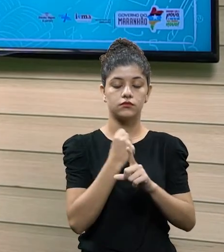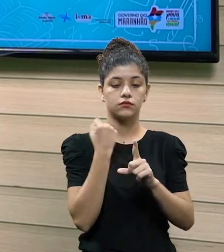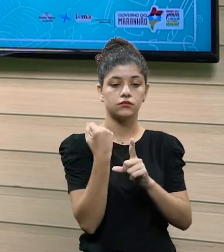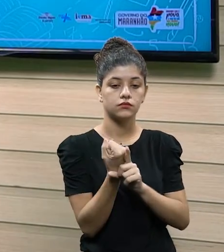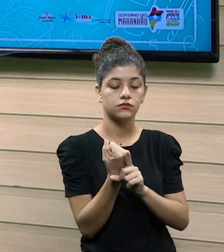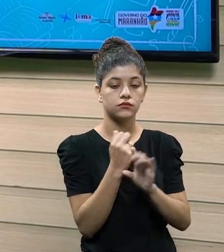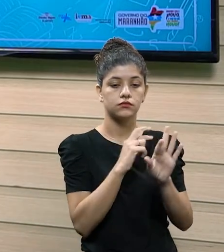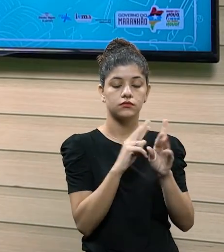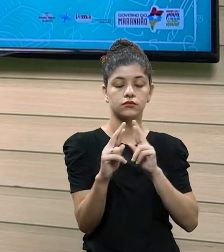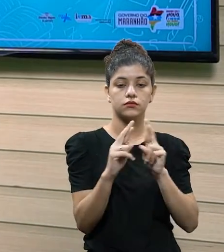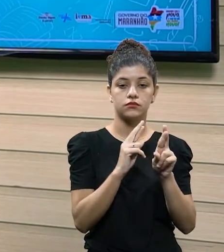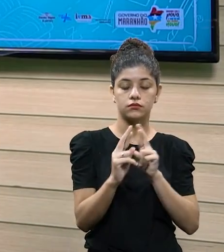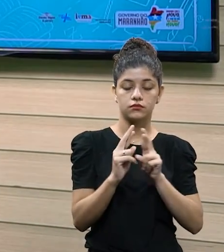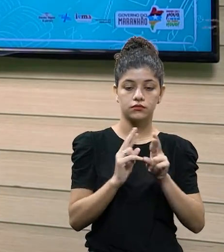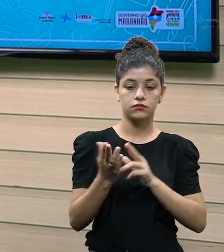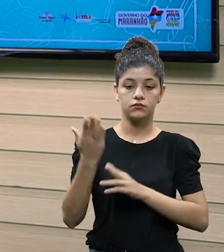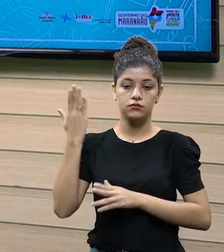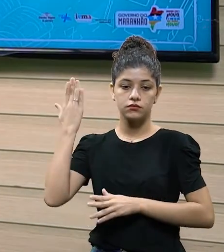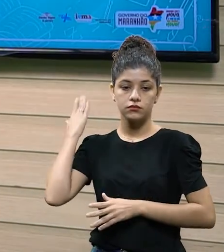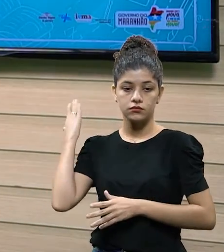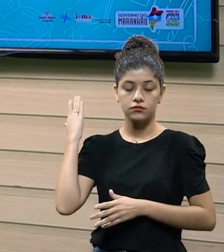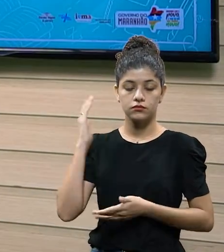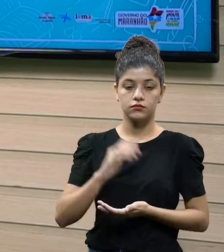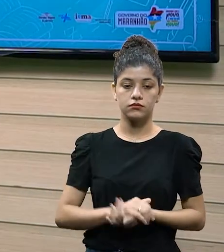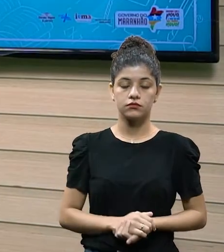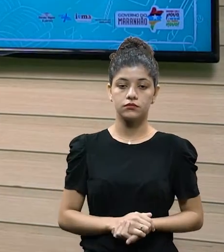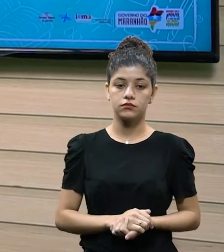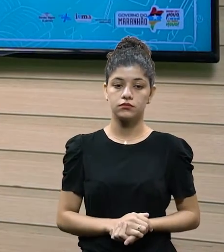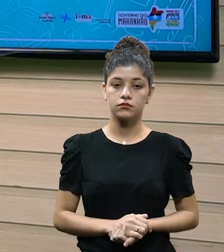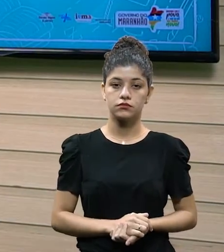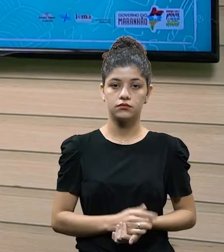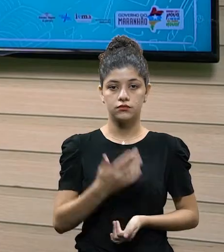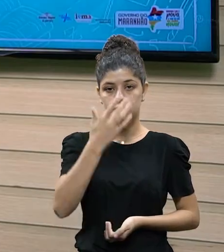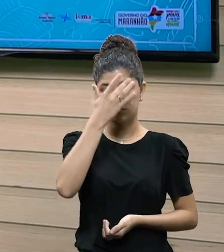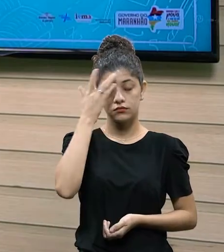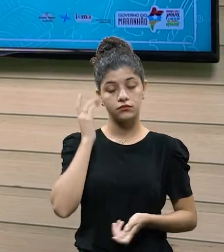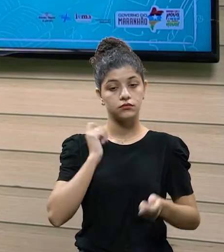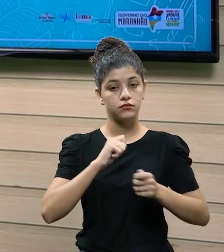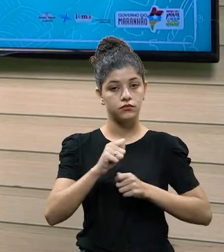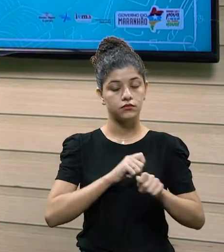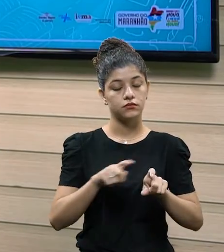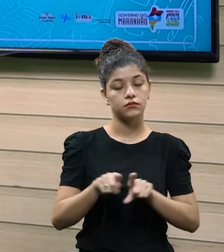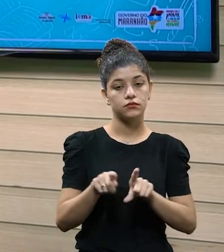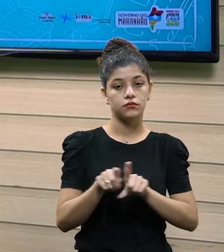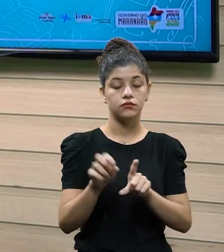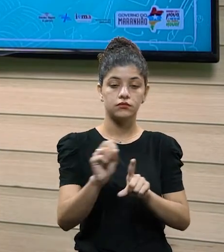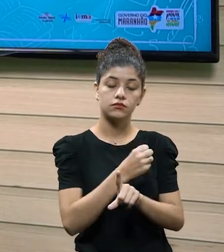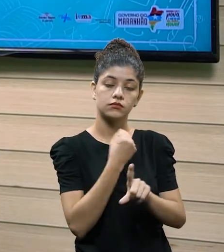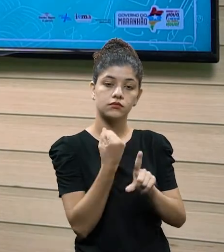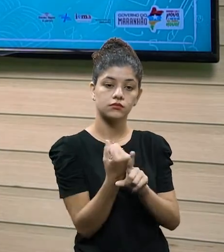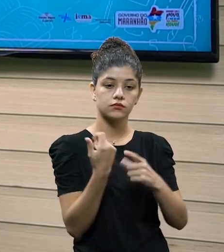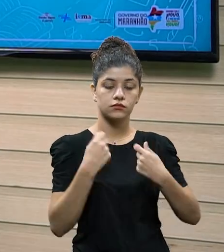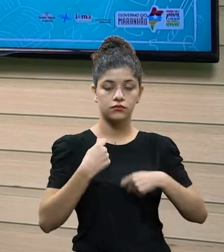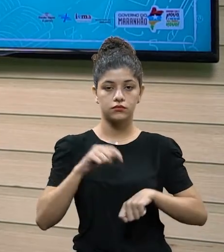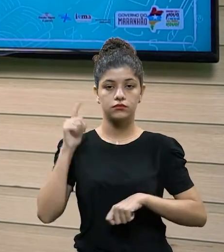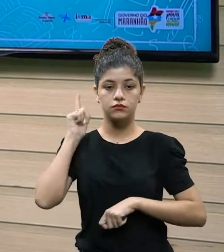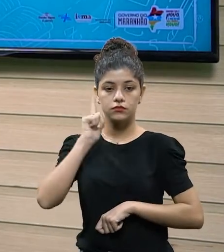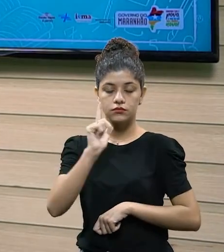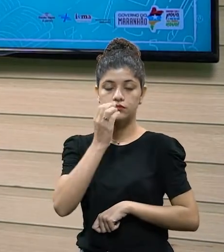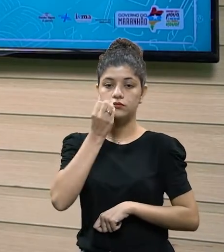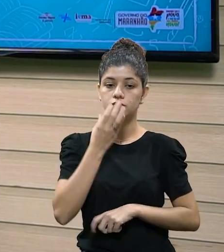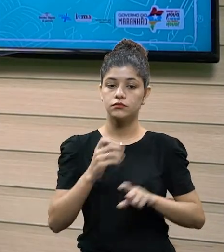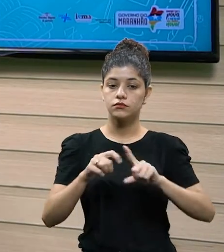social, né? Foi a relação que eu trouxe agora há pouco, entre o homo econômicos e o homo social. Então eu preciso bater meta, eu preciso